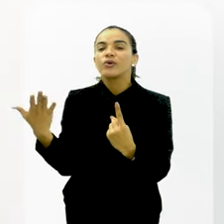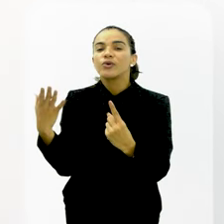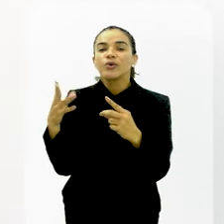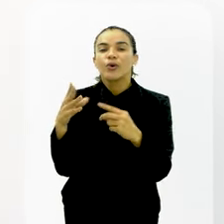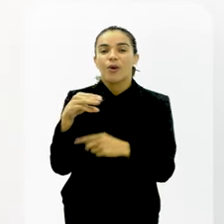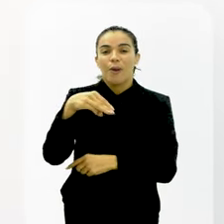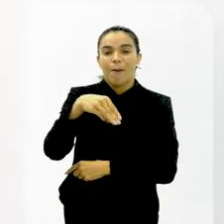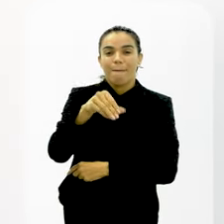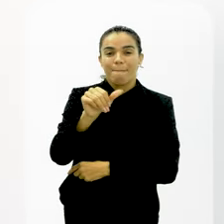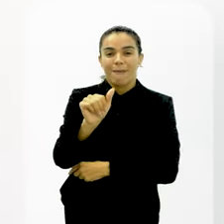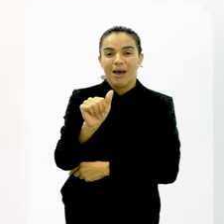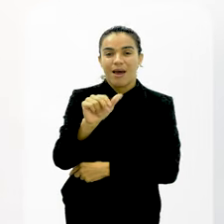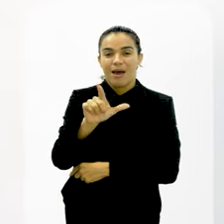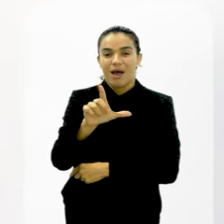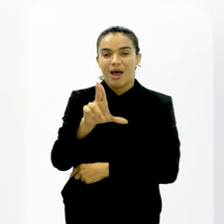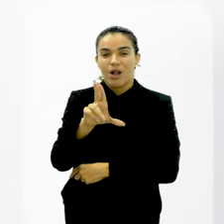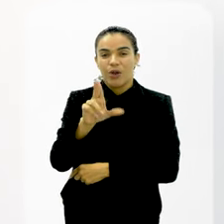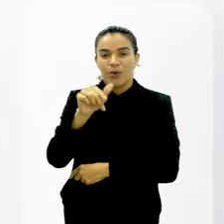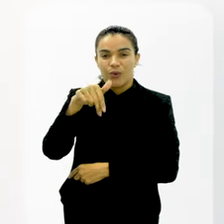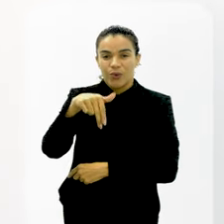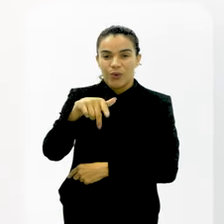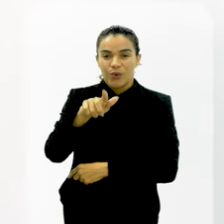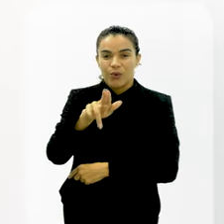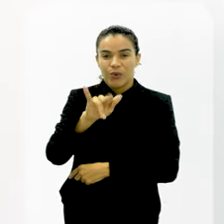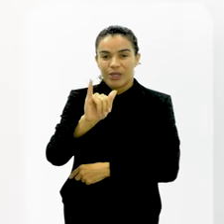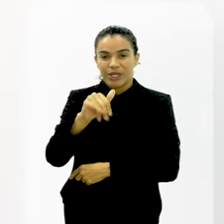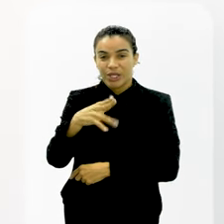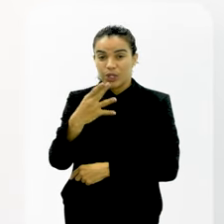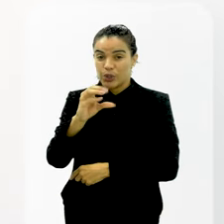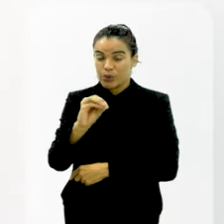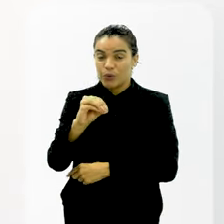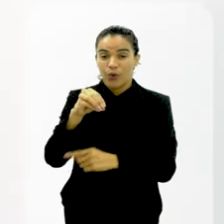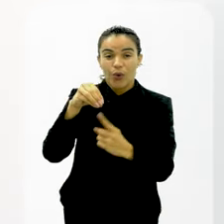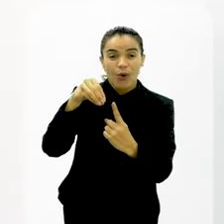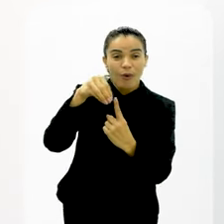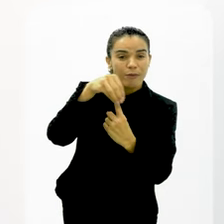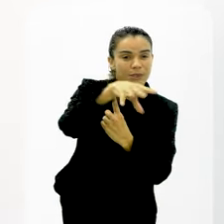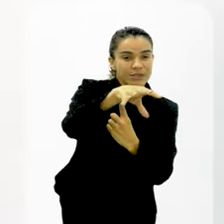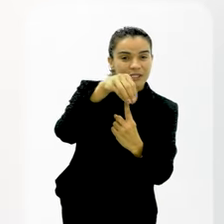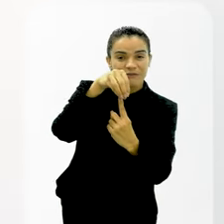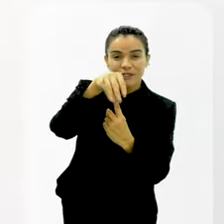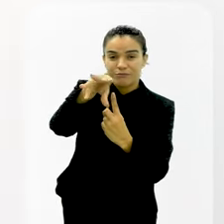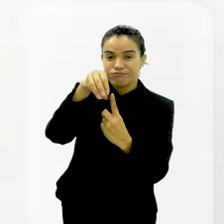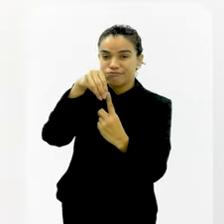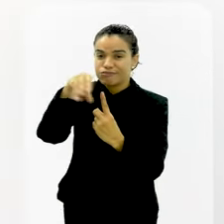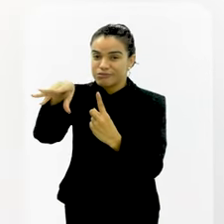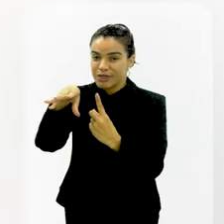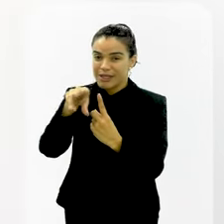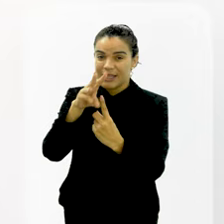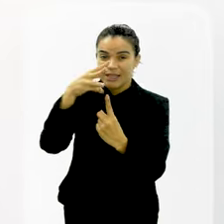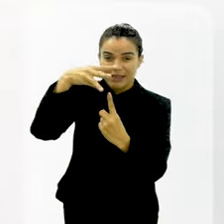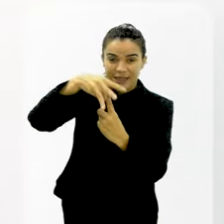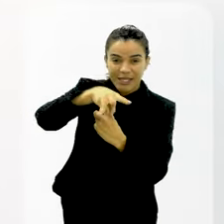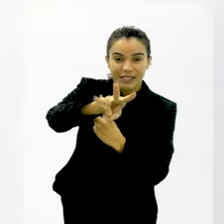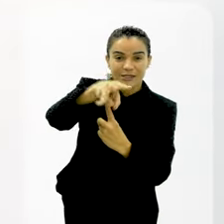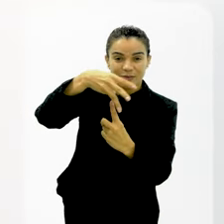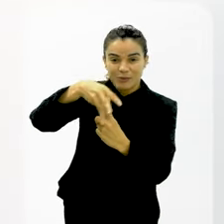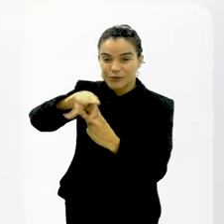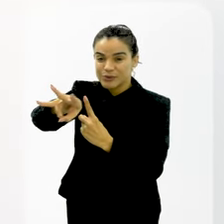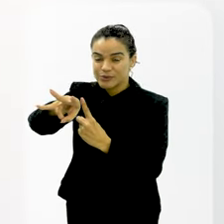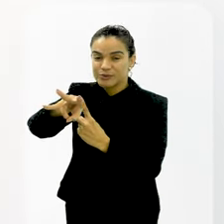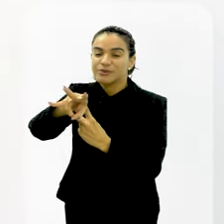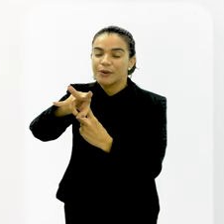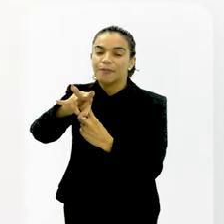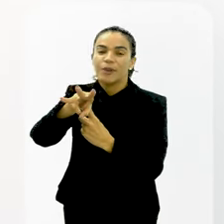enredo? Malunguinho, o Mensageiro de Três Mundos. Nós estamos falando de um